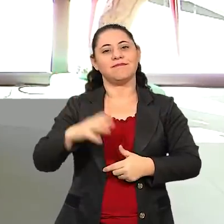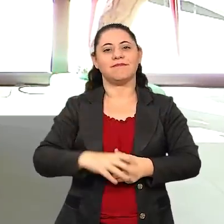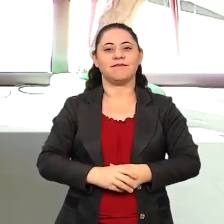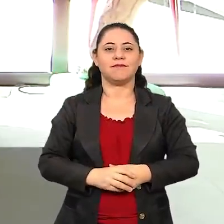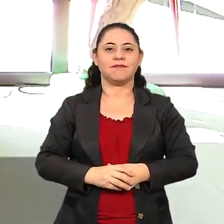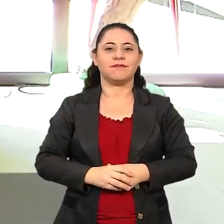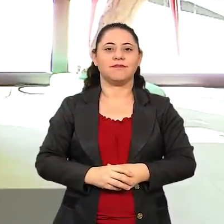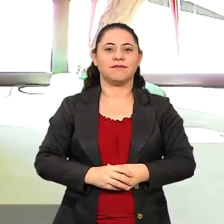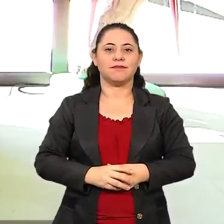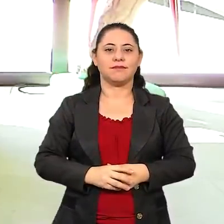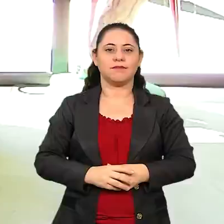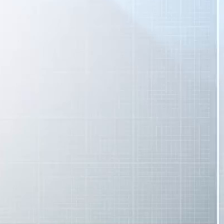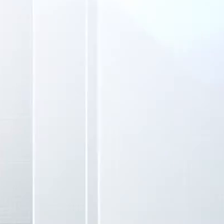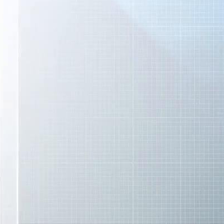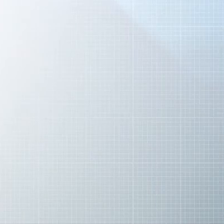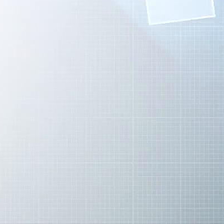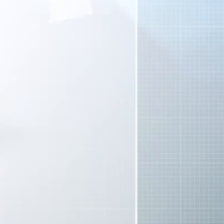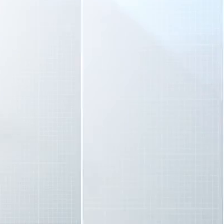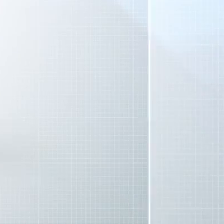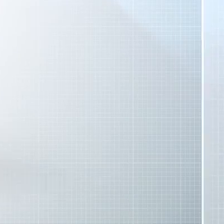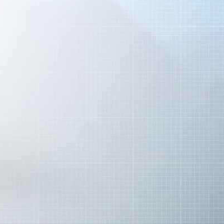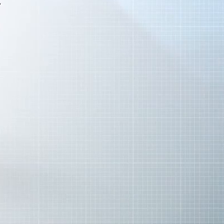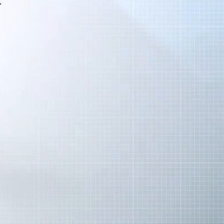até a próxima